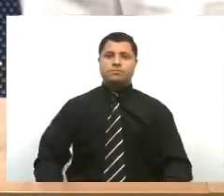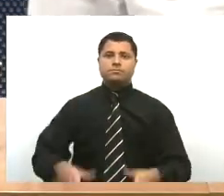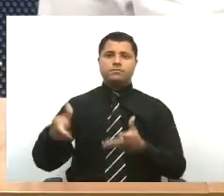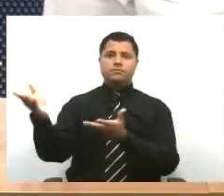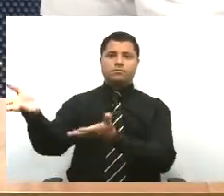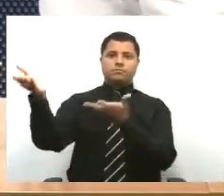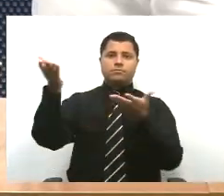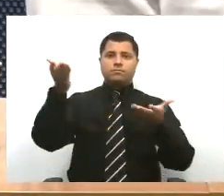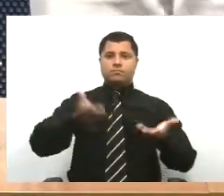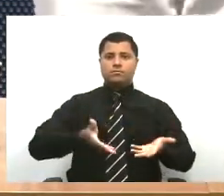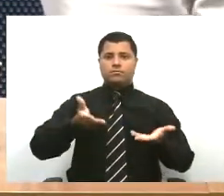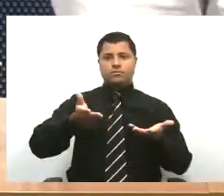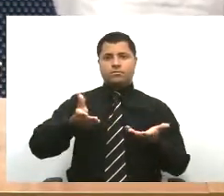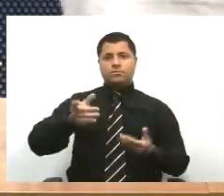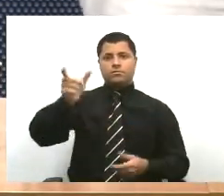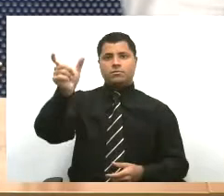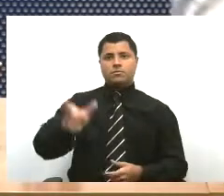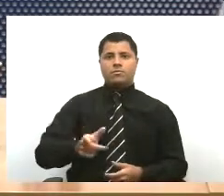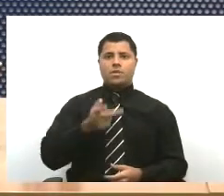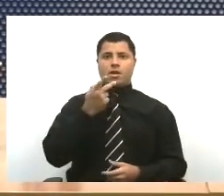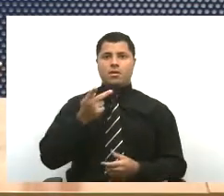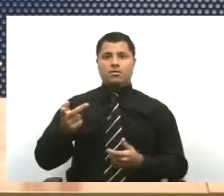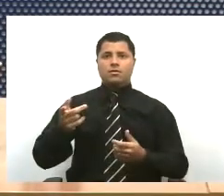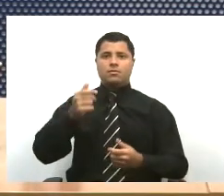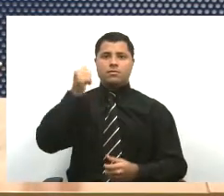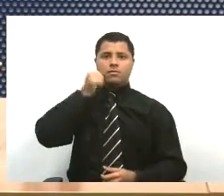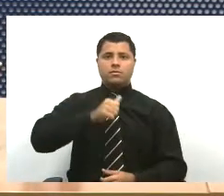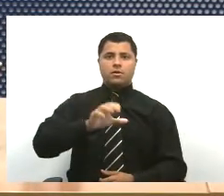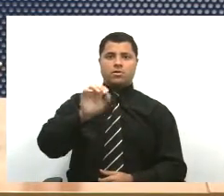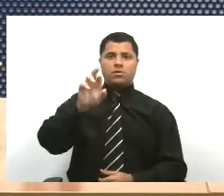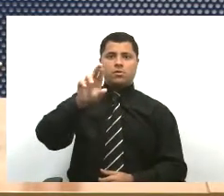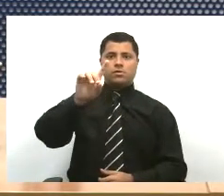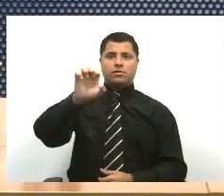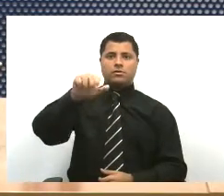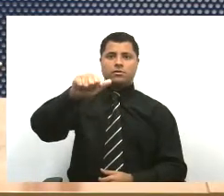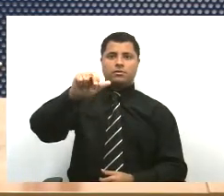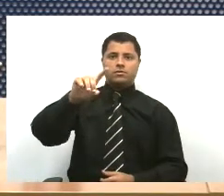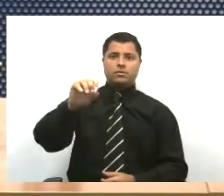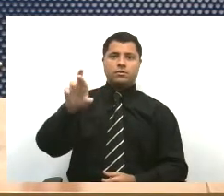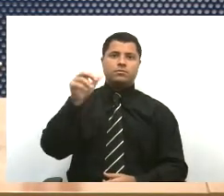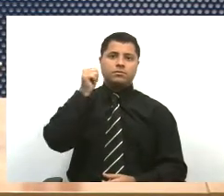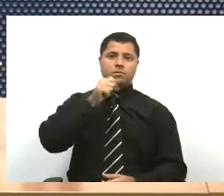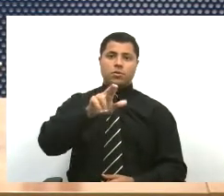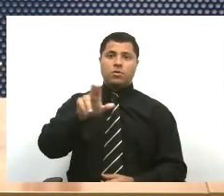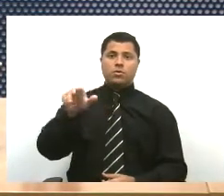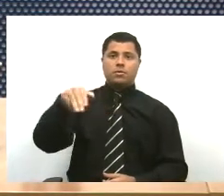Convidamos para participar com a palavra a coordenadora da Defesa Civil, senhora Margarete Martins.